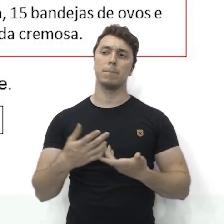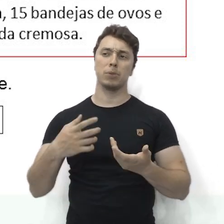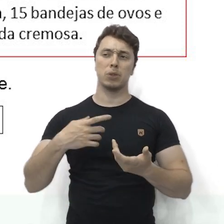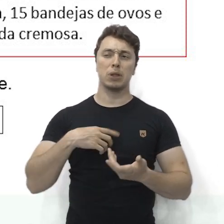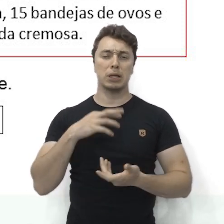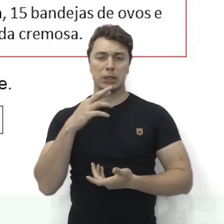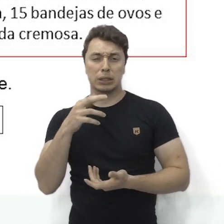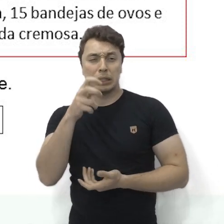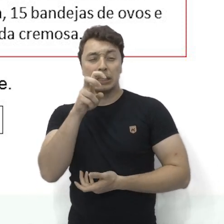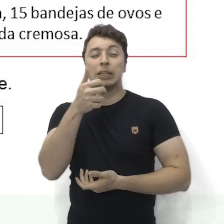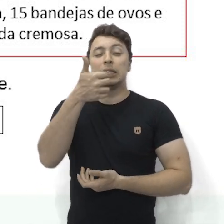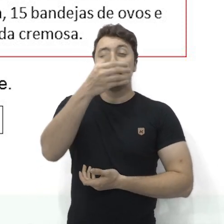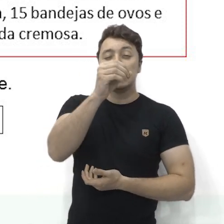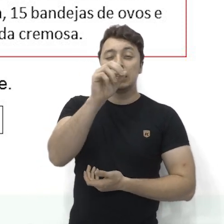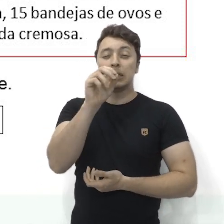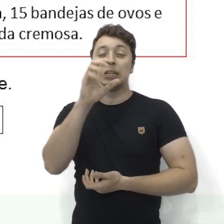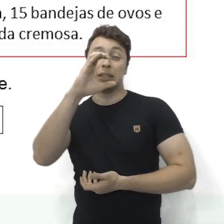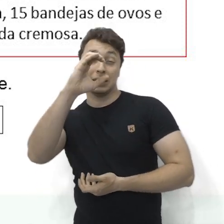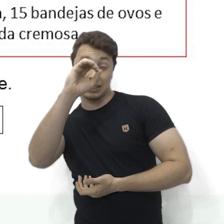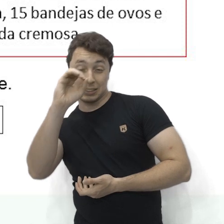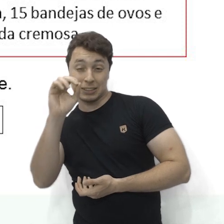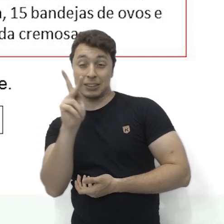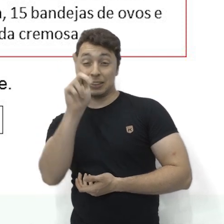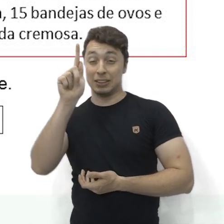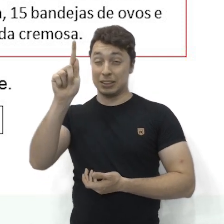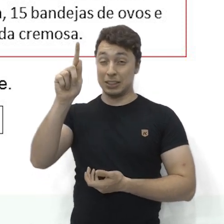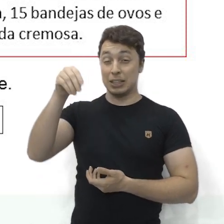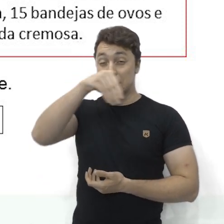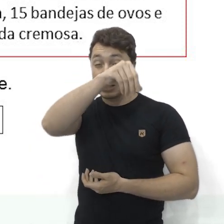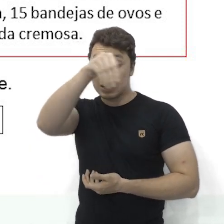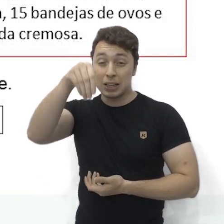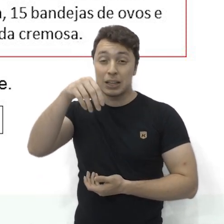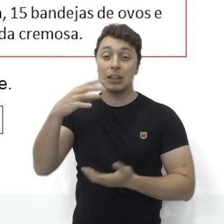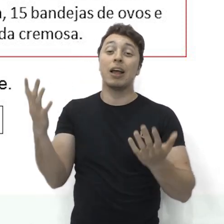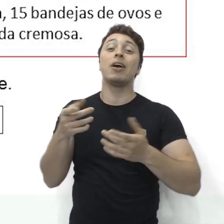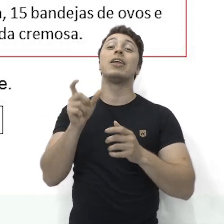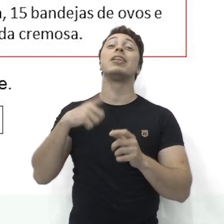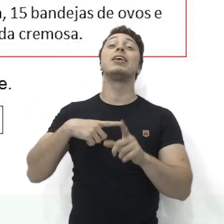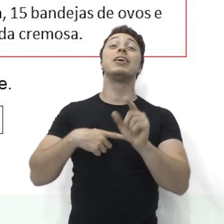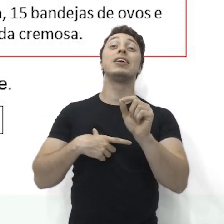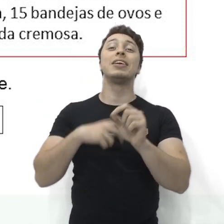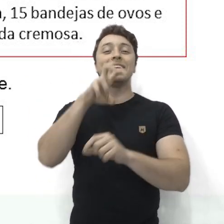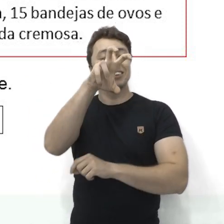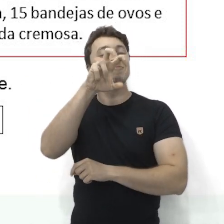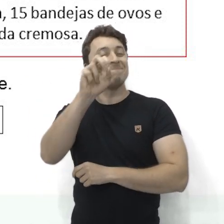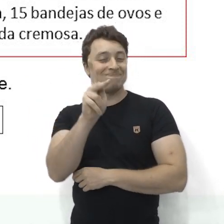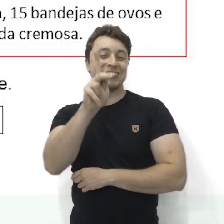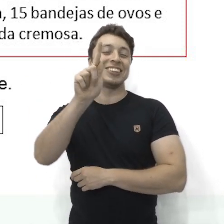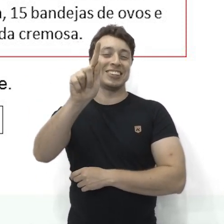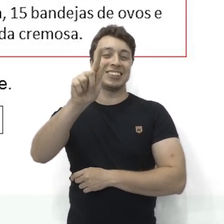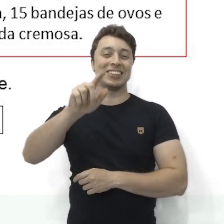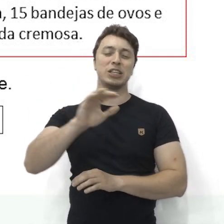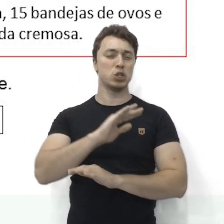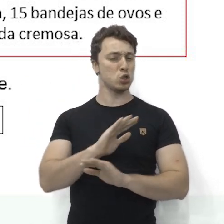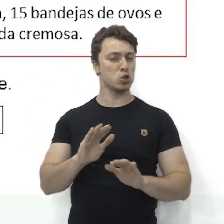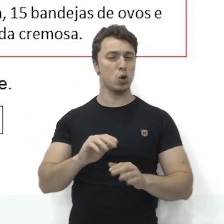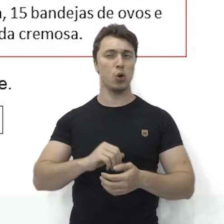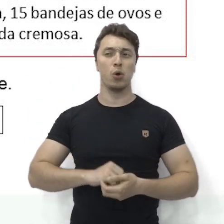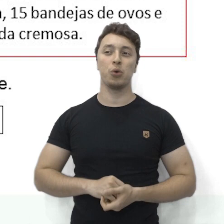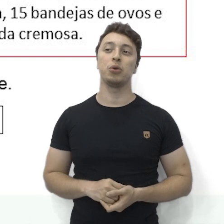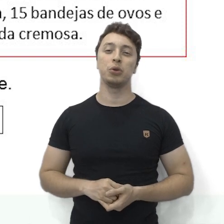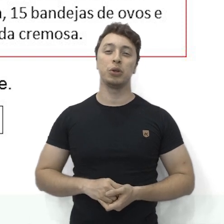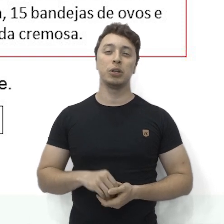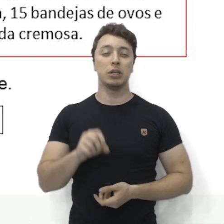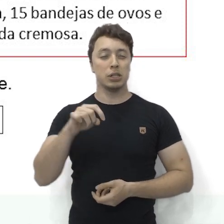Se teríamos 100 kg de farinha de trigo, agora vamos ter 50 kg de farinha de trigo.